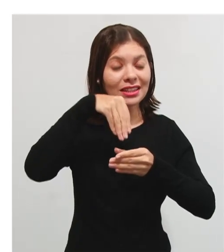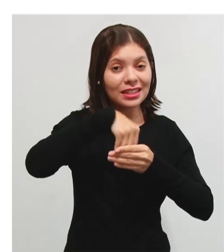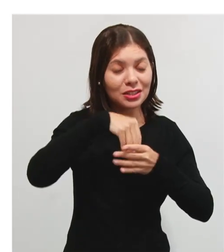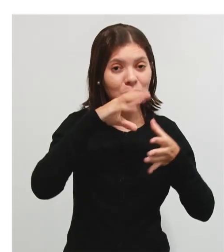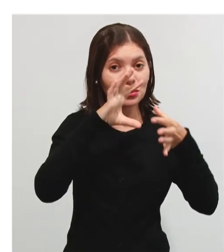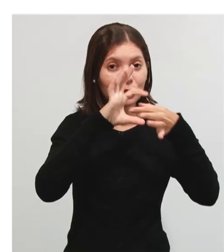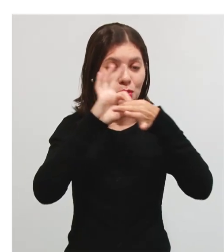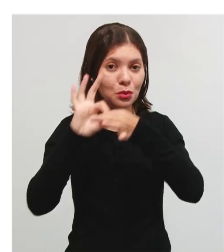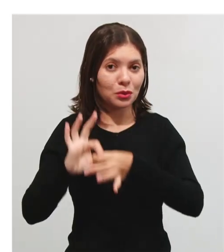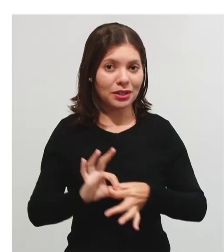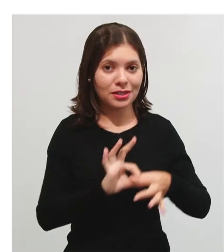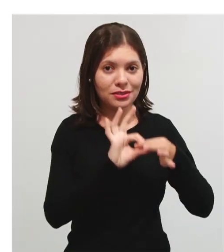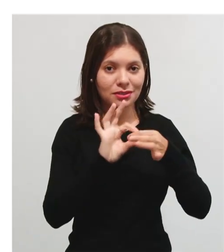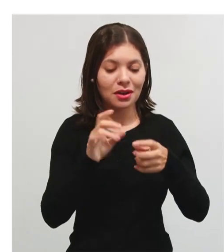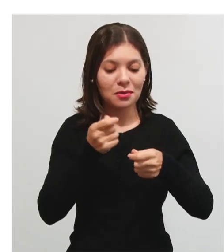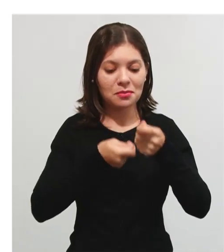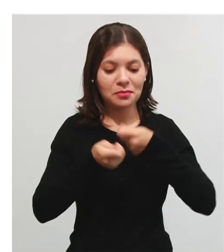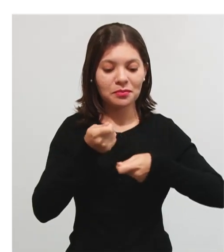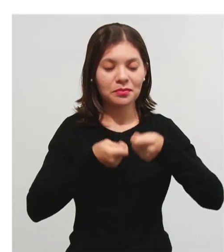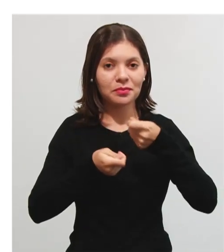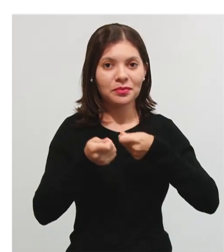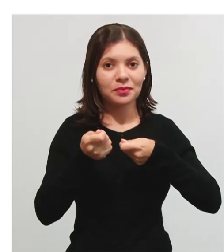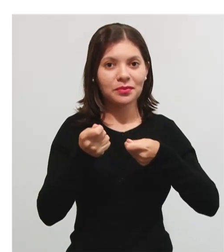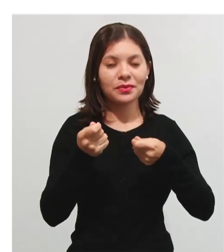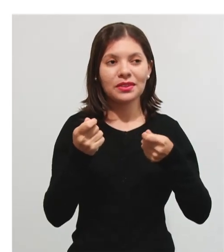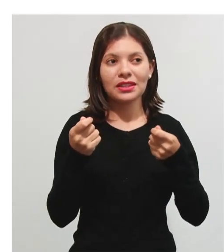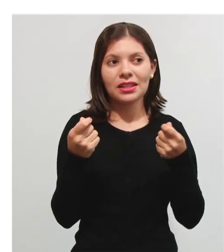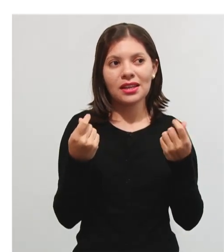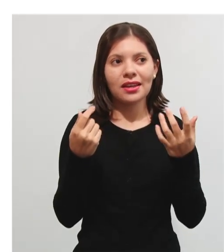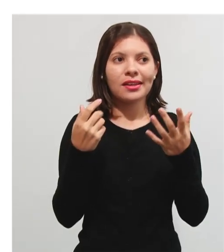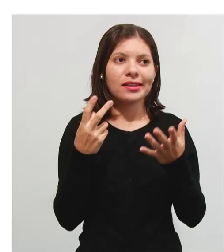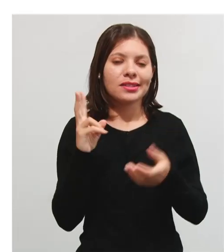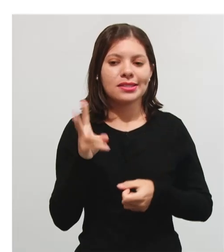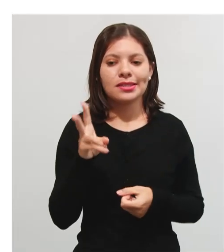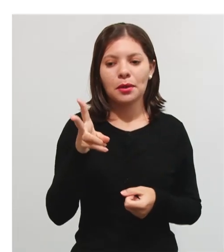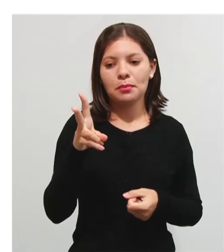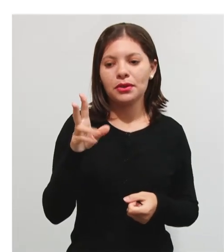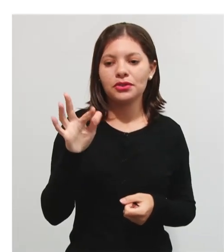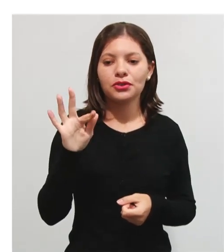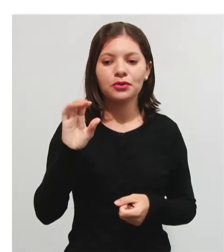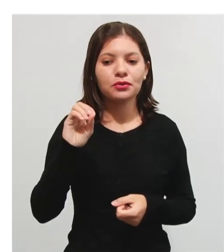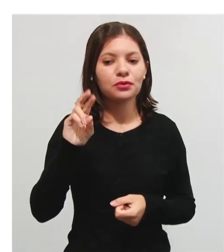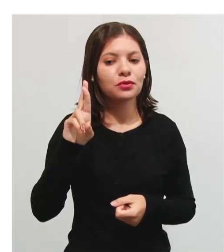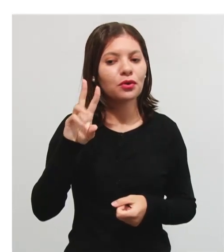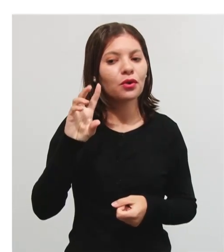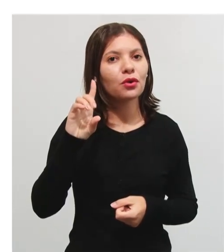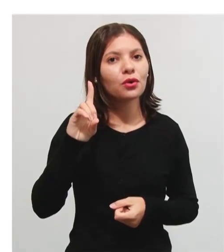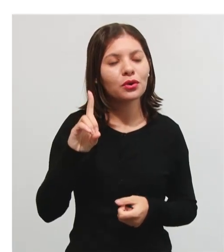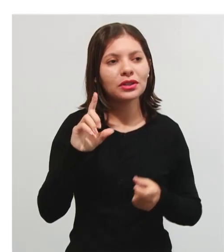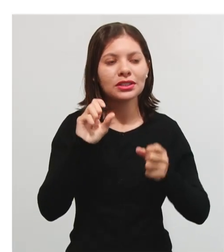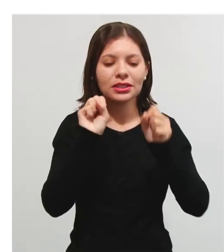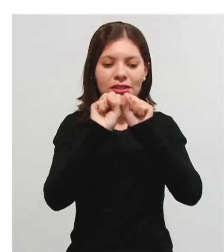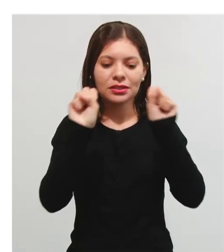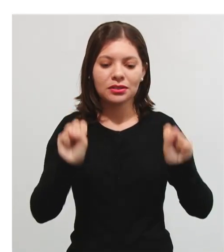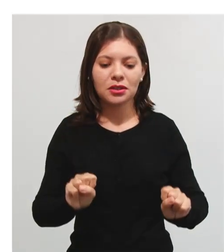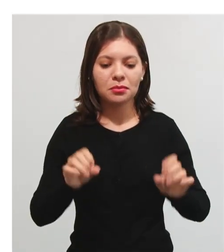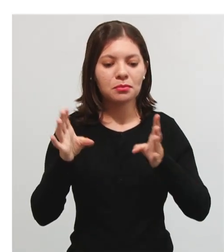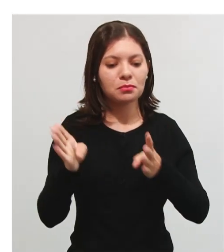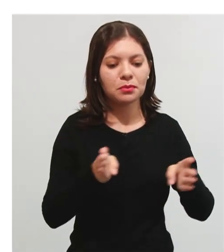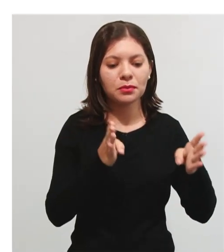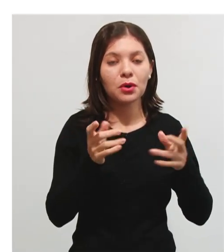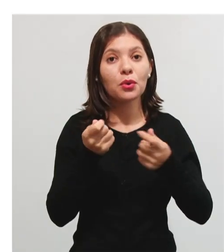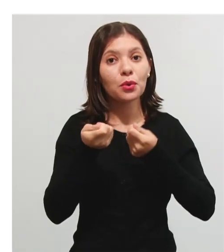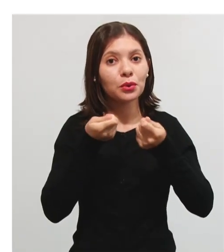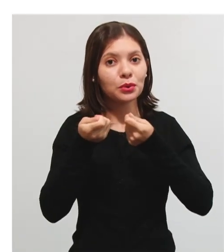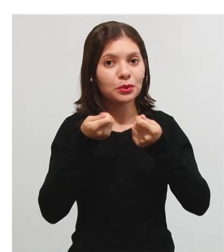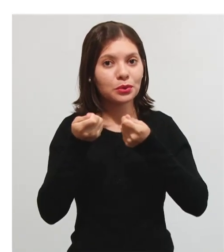falando de administração. Sempre quando a gente fala de Fordismo, sistemas de produção, controle e automação, nós